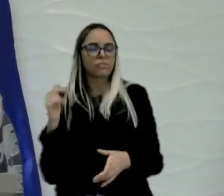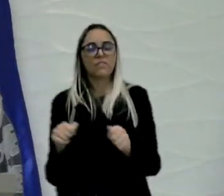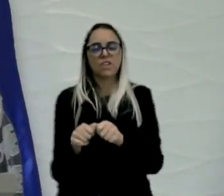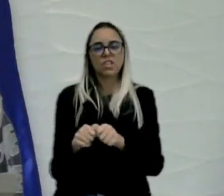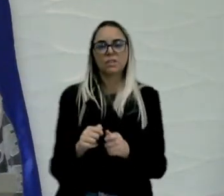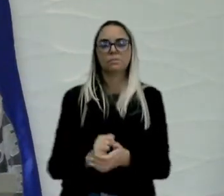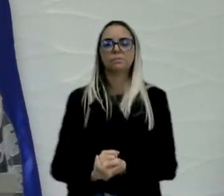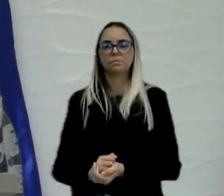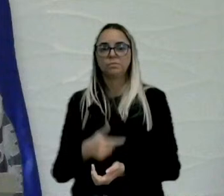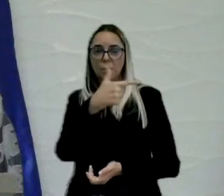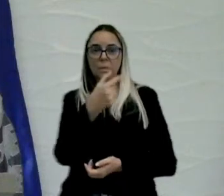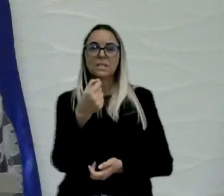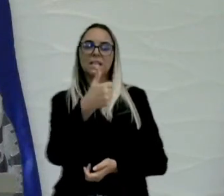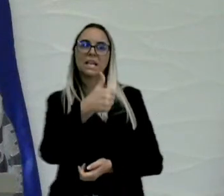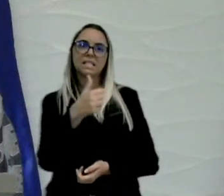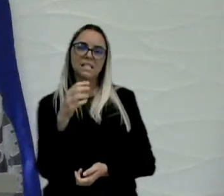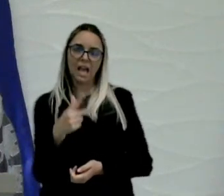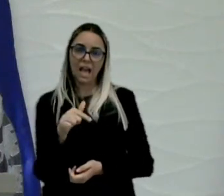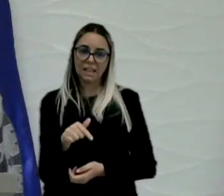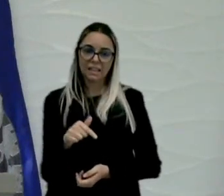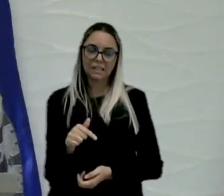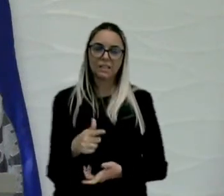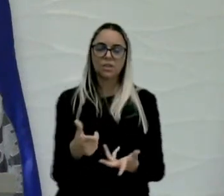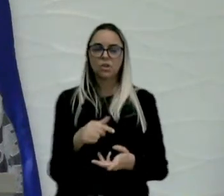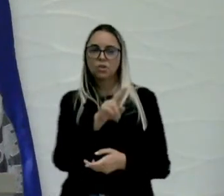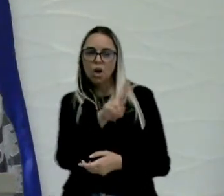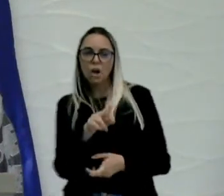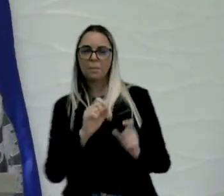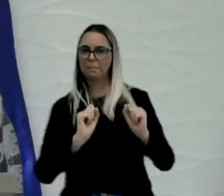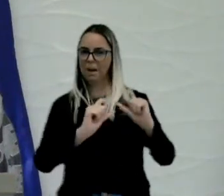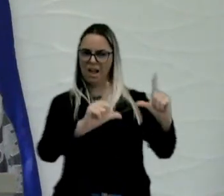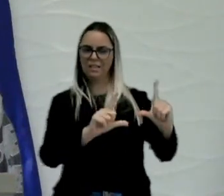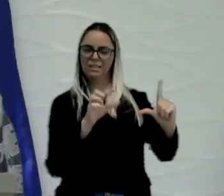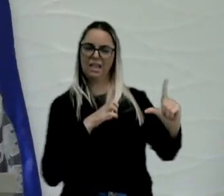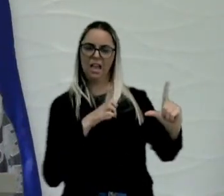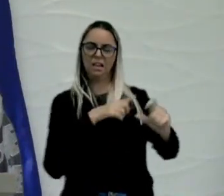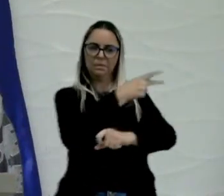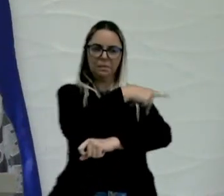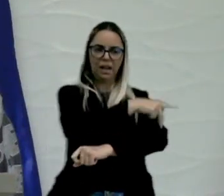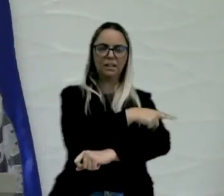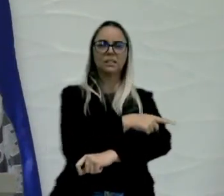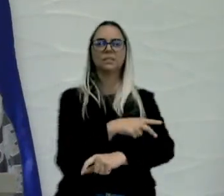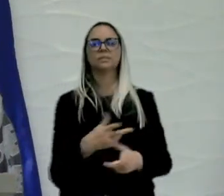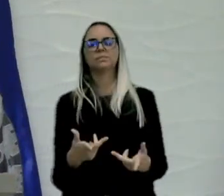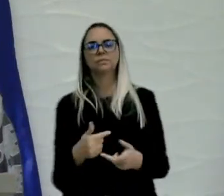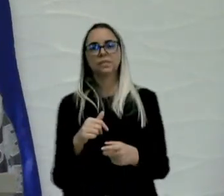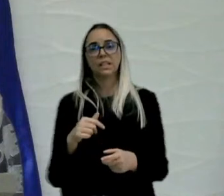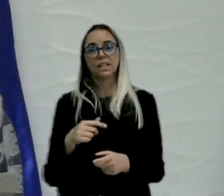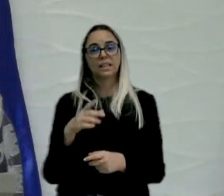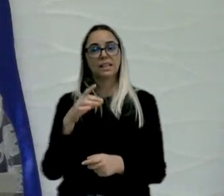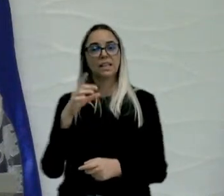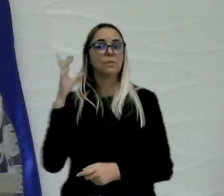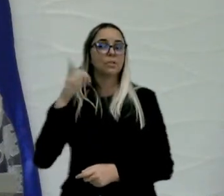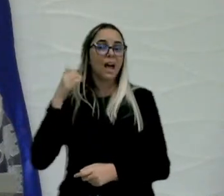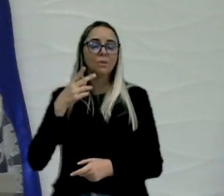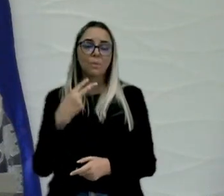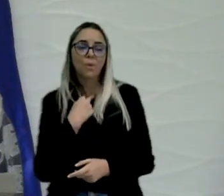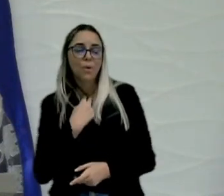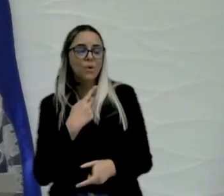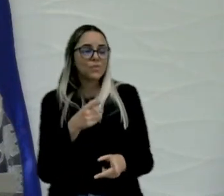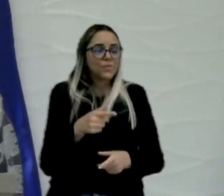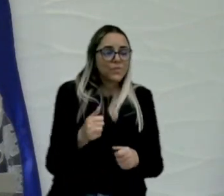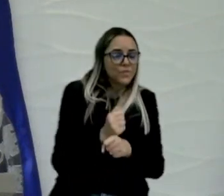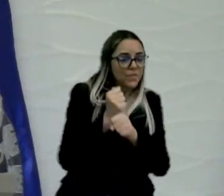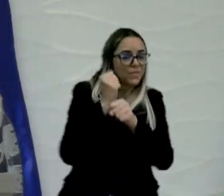2017 através do deputado Bruno arao que deixou o dinheiro e a deputada não construir porque conta da pandemia